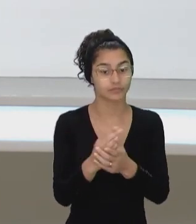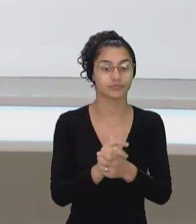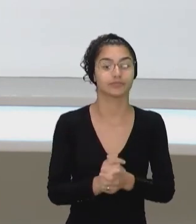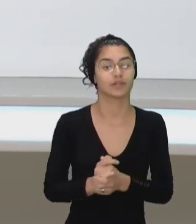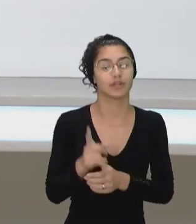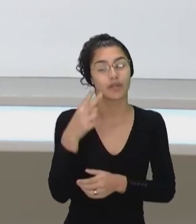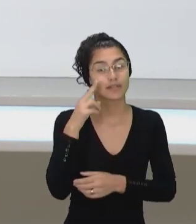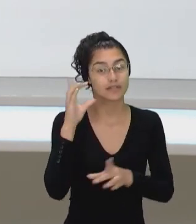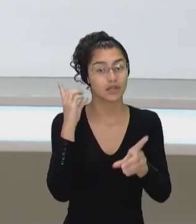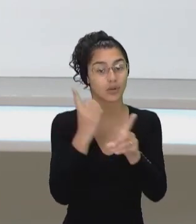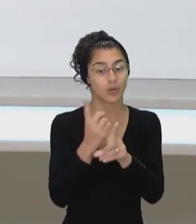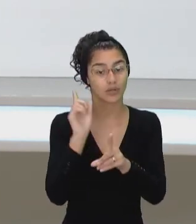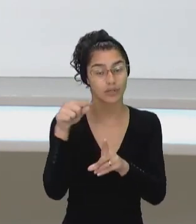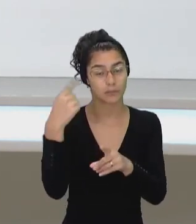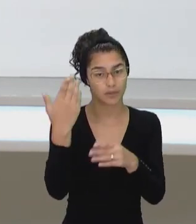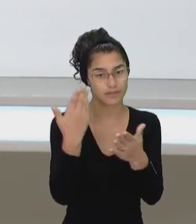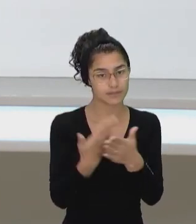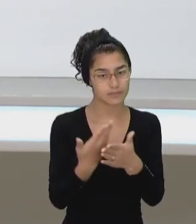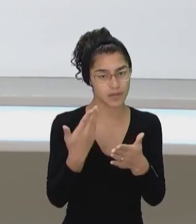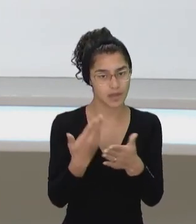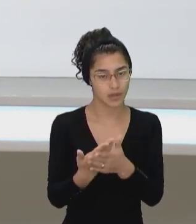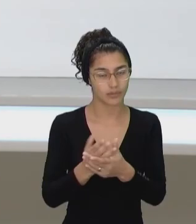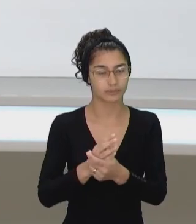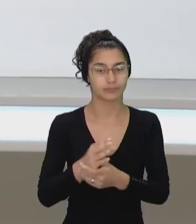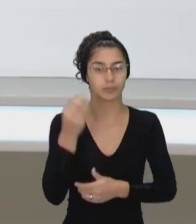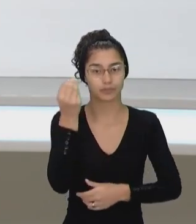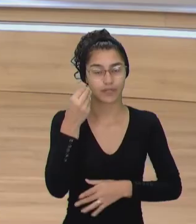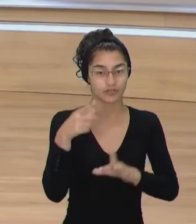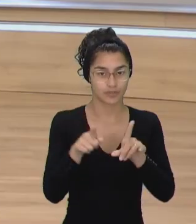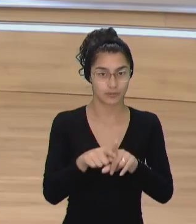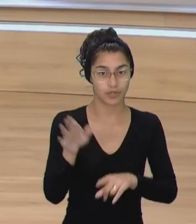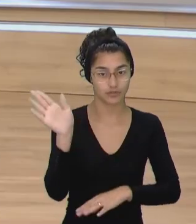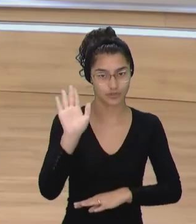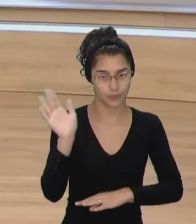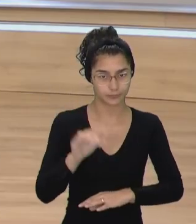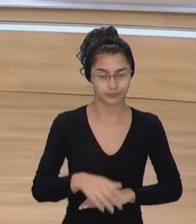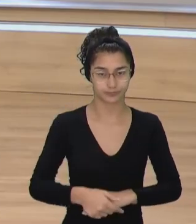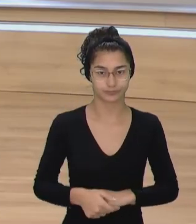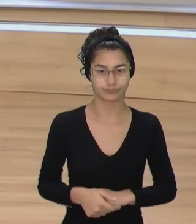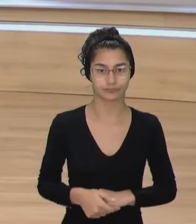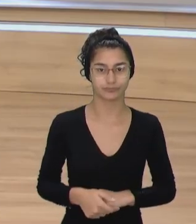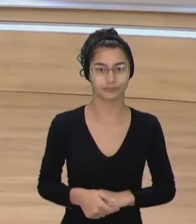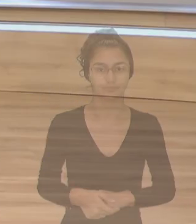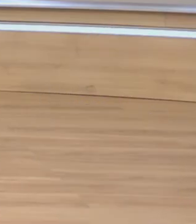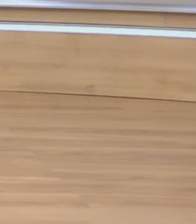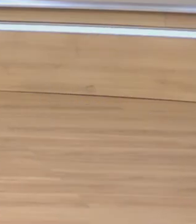e a gente se encontra numa próxima oportunidade. Até mais, pessoal!